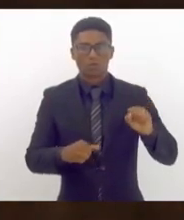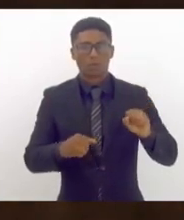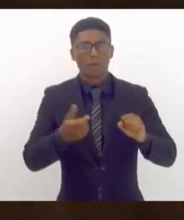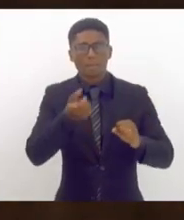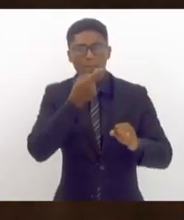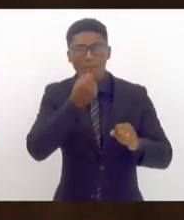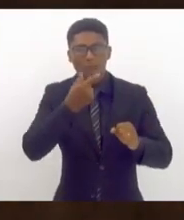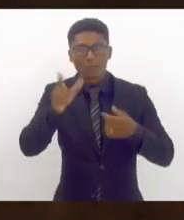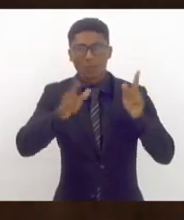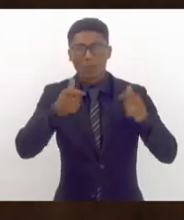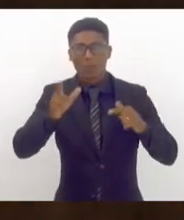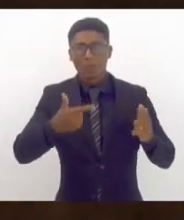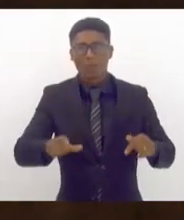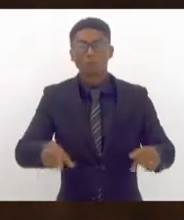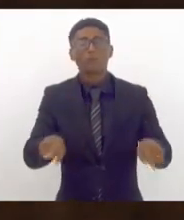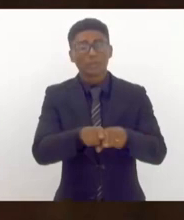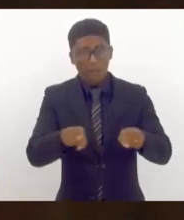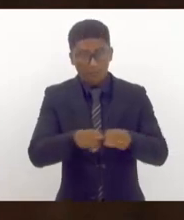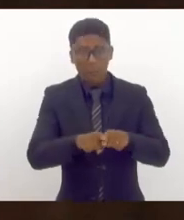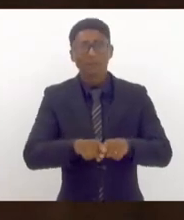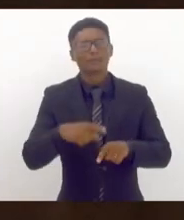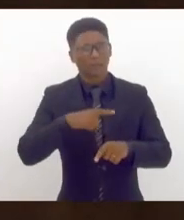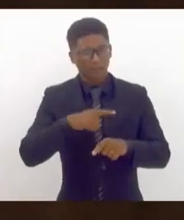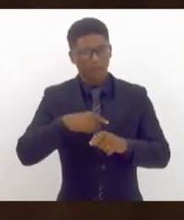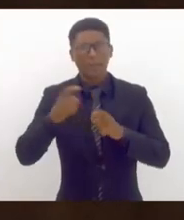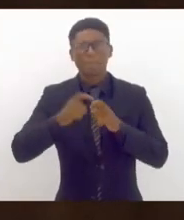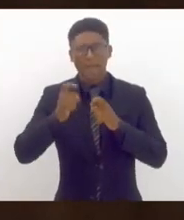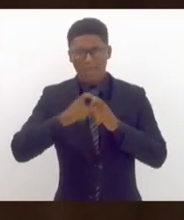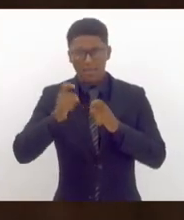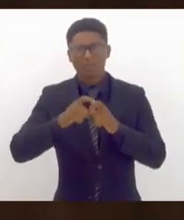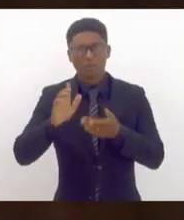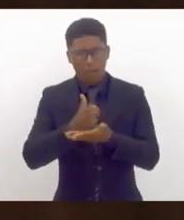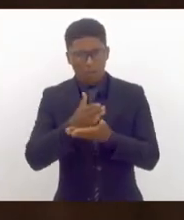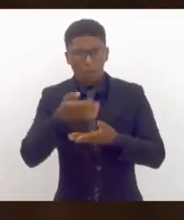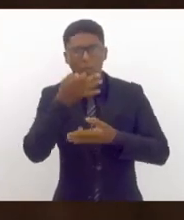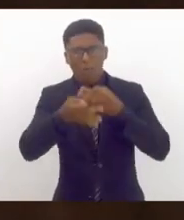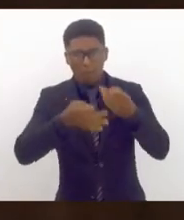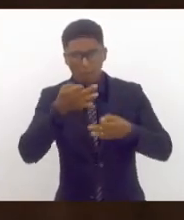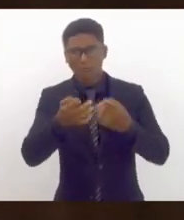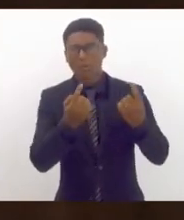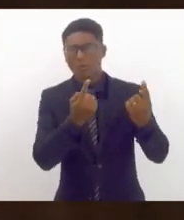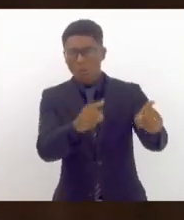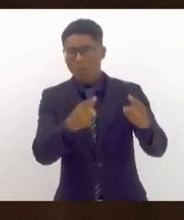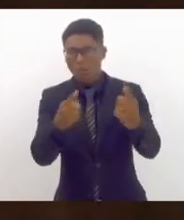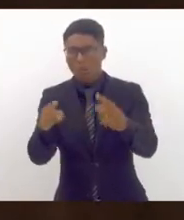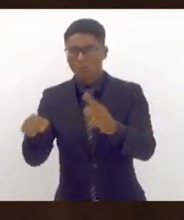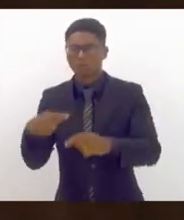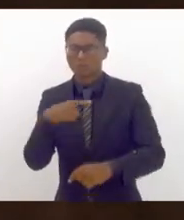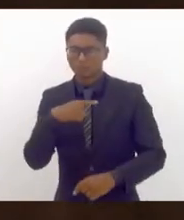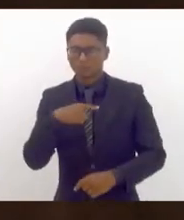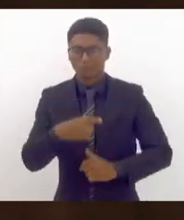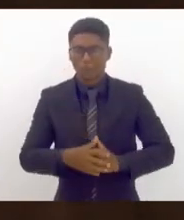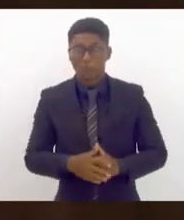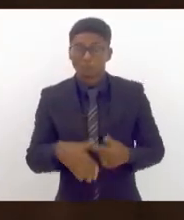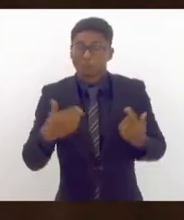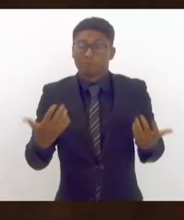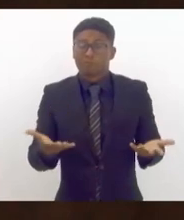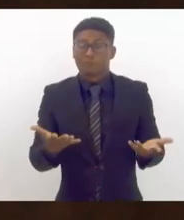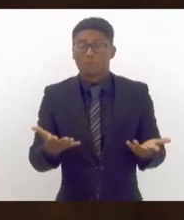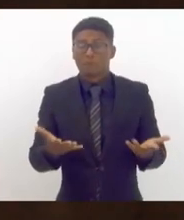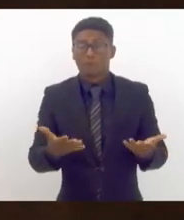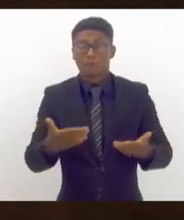têm contraindicações muito maiores do que esse e que, porventura, talvez, deputados, a gente queira daqui a pouco